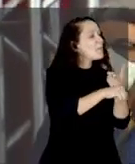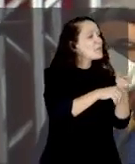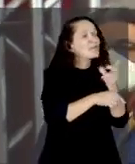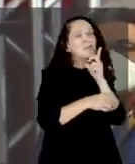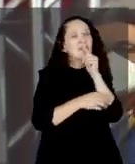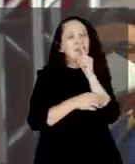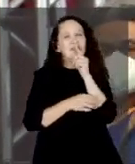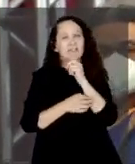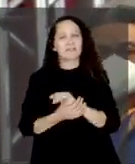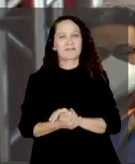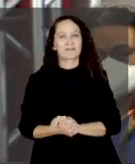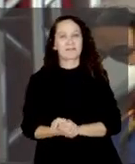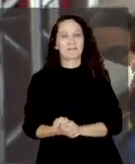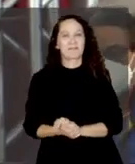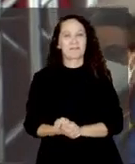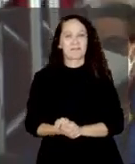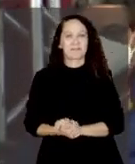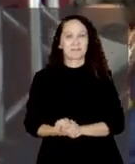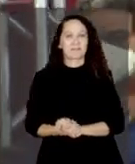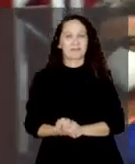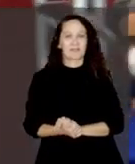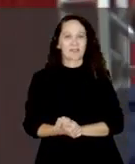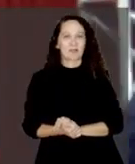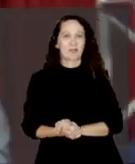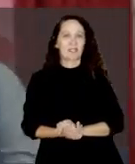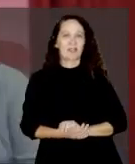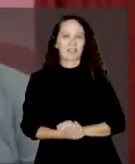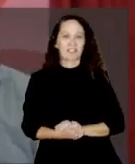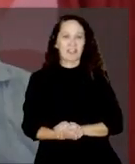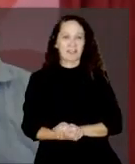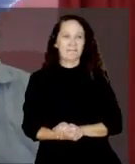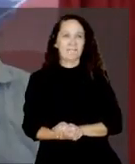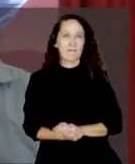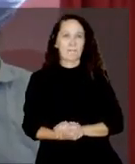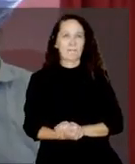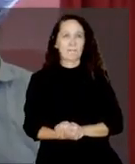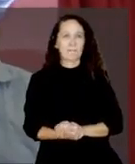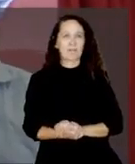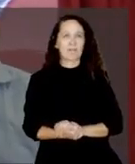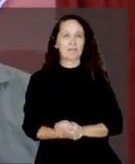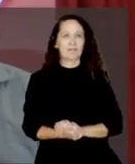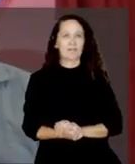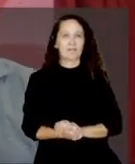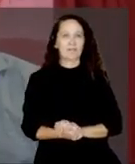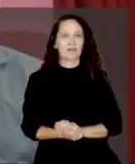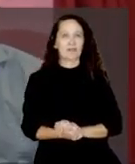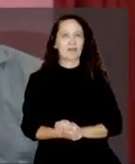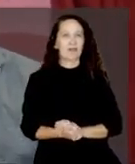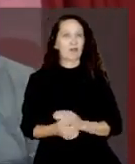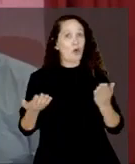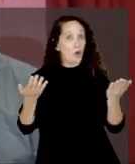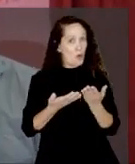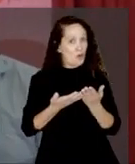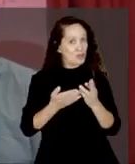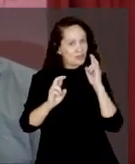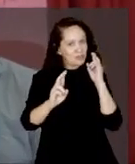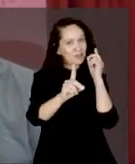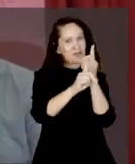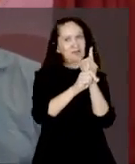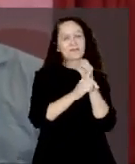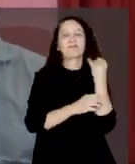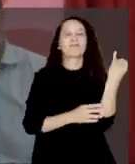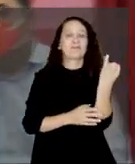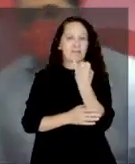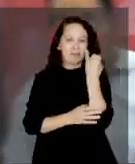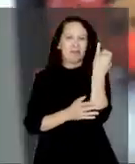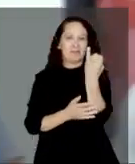E a gente, ao invés de transformá-los em herói, transformamos eles em vítima. E alguém, não